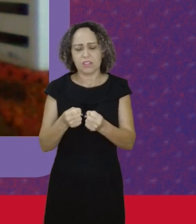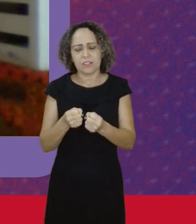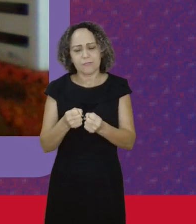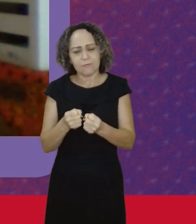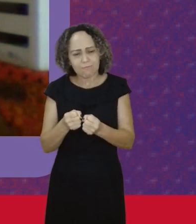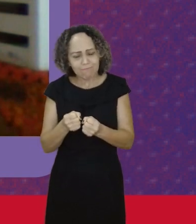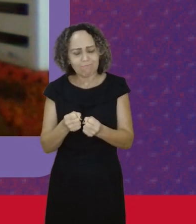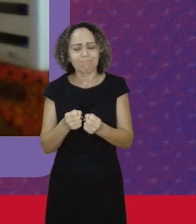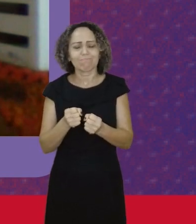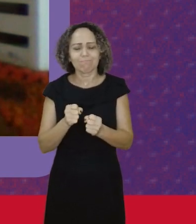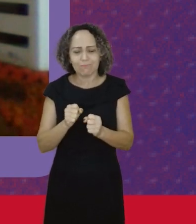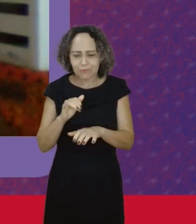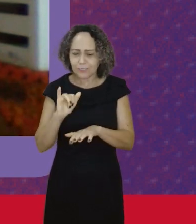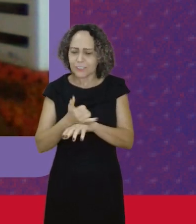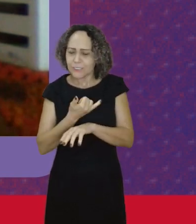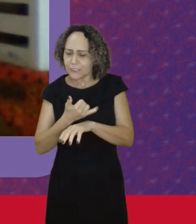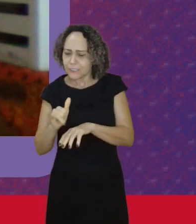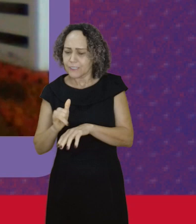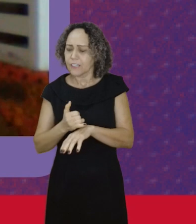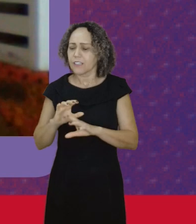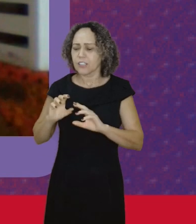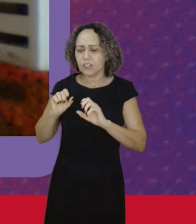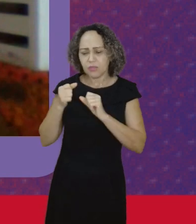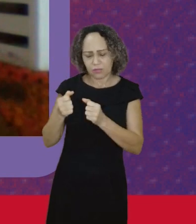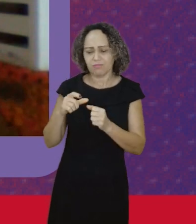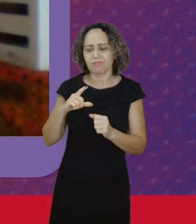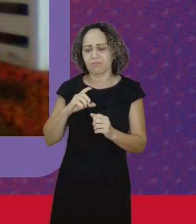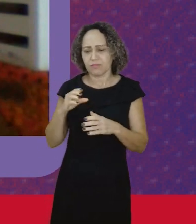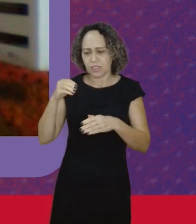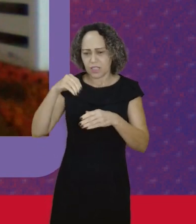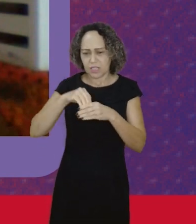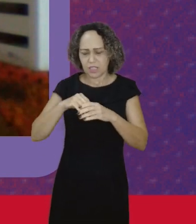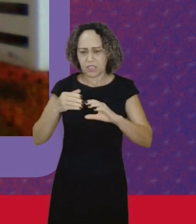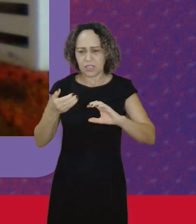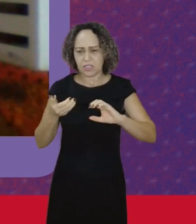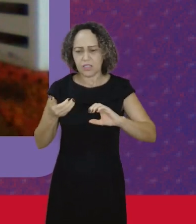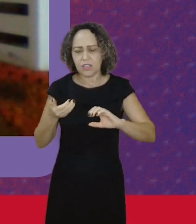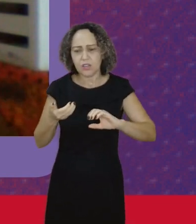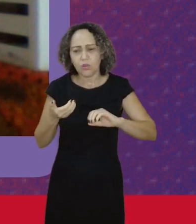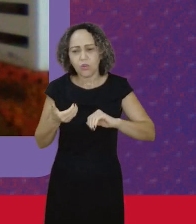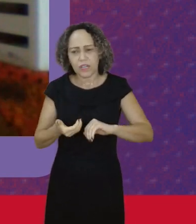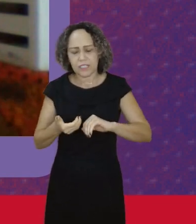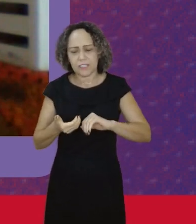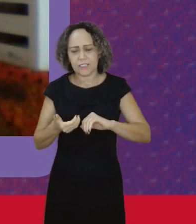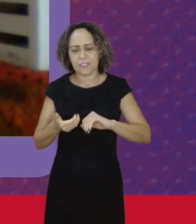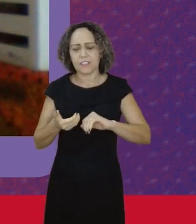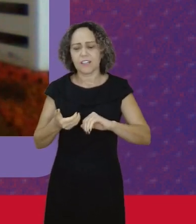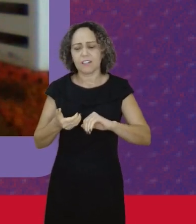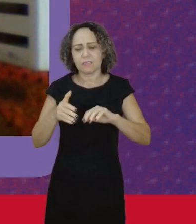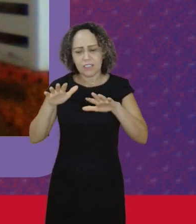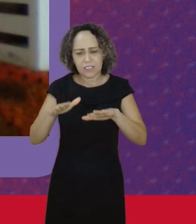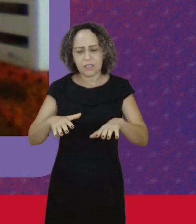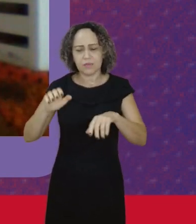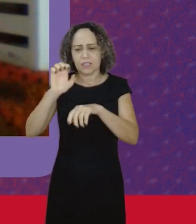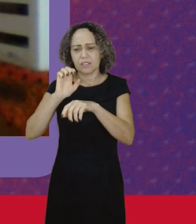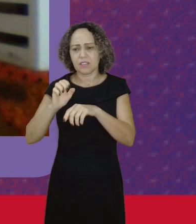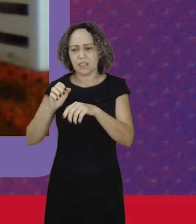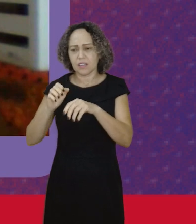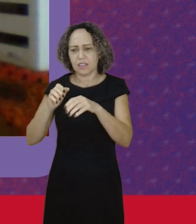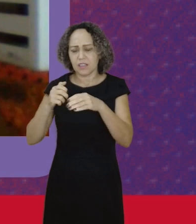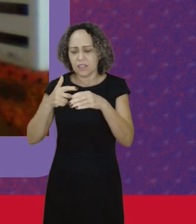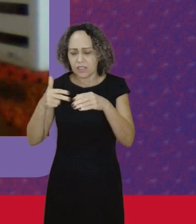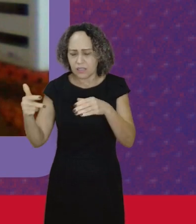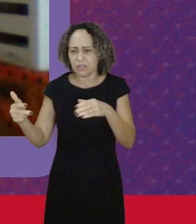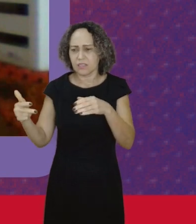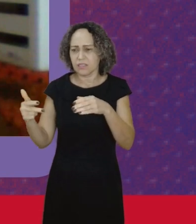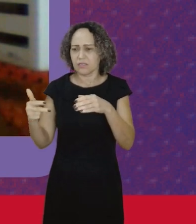de enfrentamento. Há uma bancada no âmbito do Congresso Nacional, nas assembleias estaduais e nas câmaras, aí eu estou